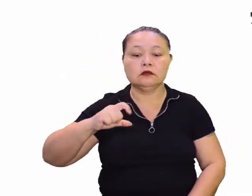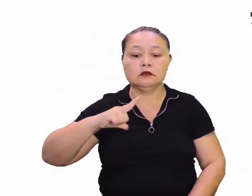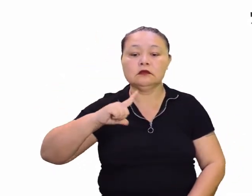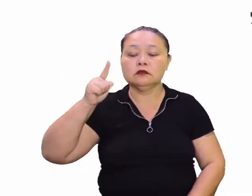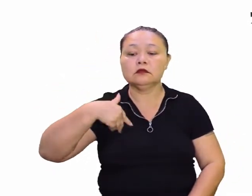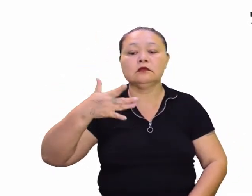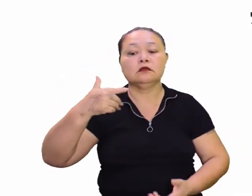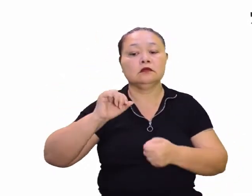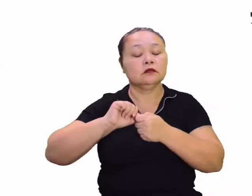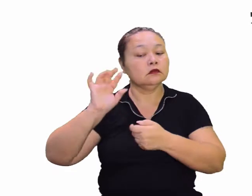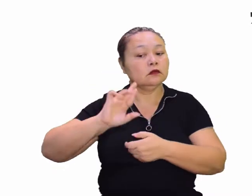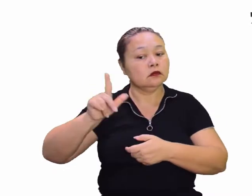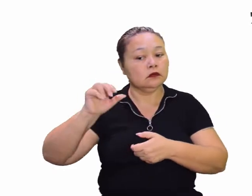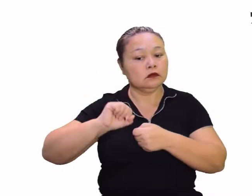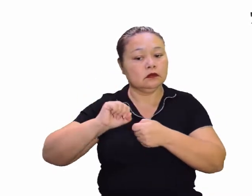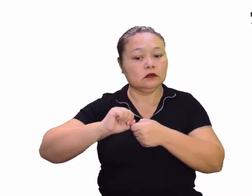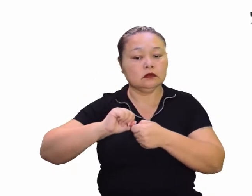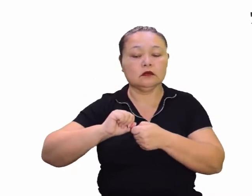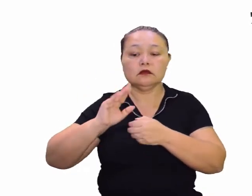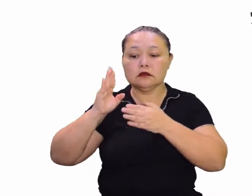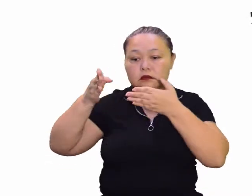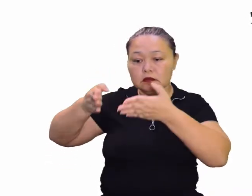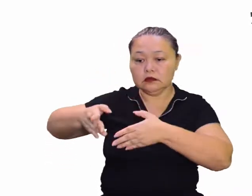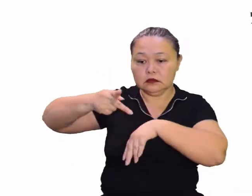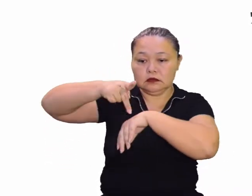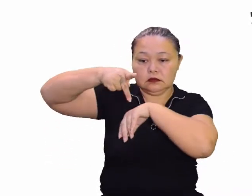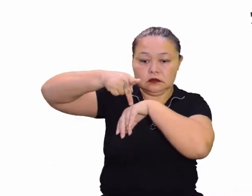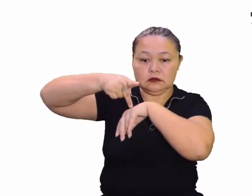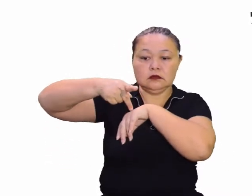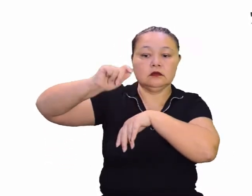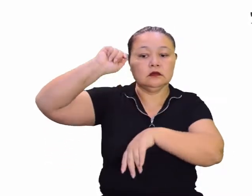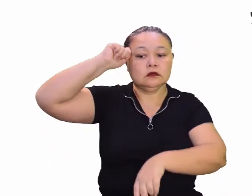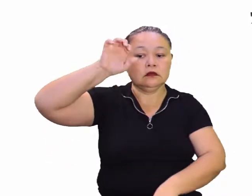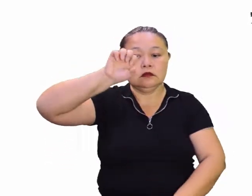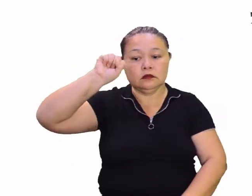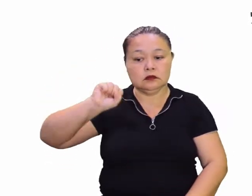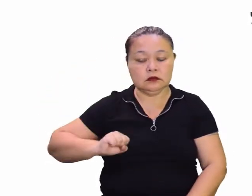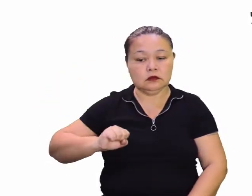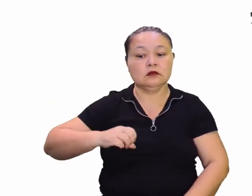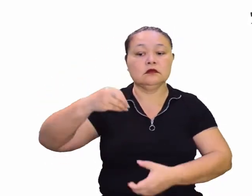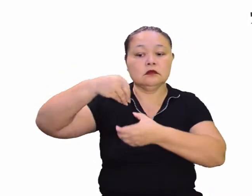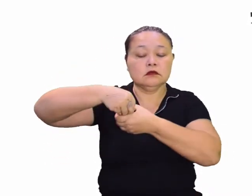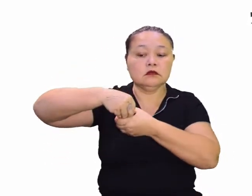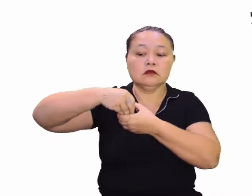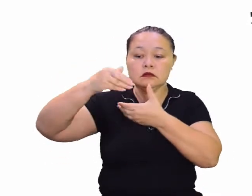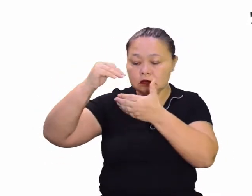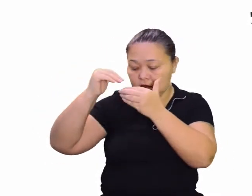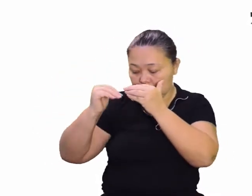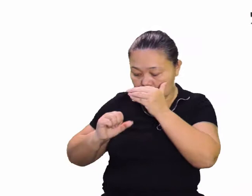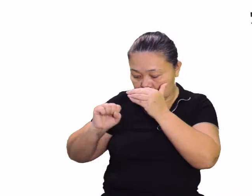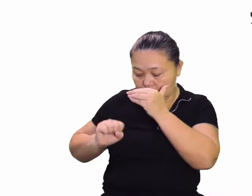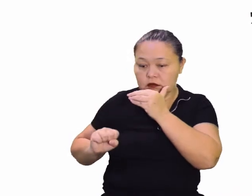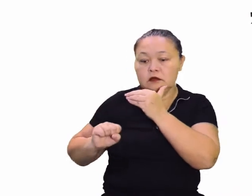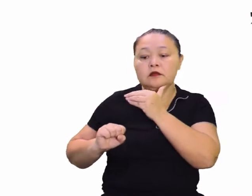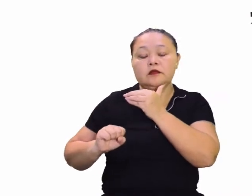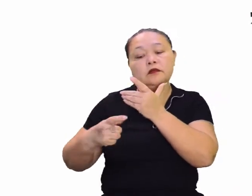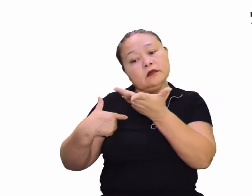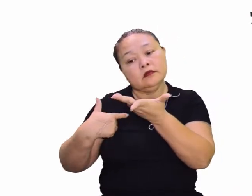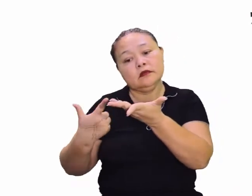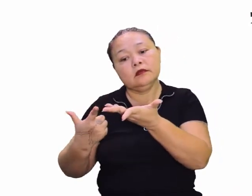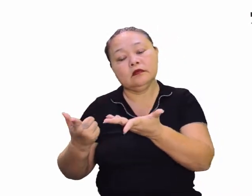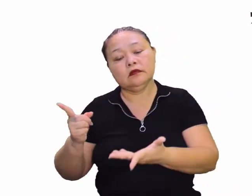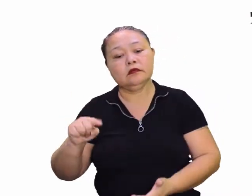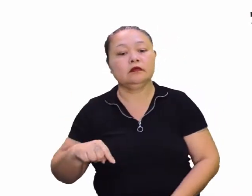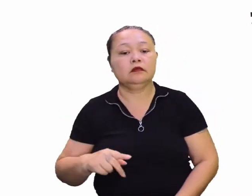que é BRICS? Não. É esse determinado país, que é a África do Sul, que está localizado lá no extremo sul da África. Coincidentemente,